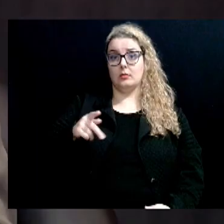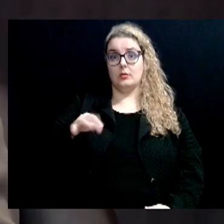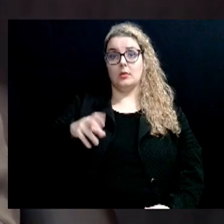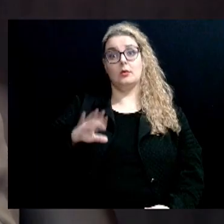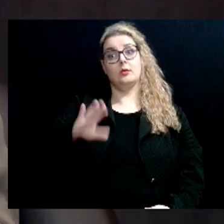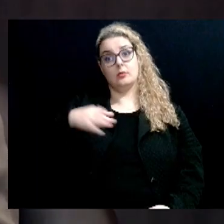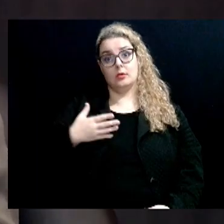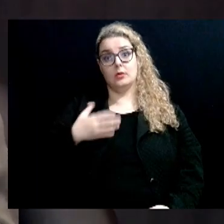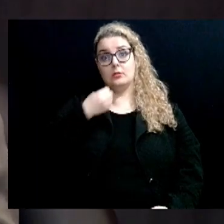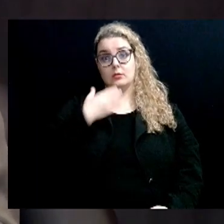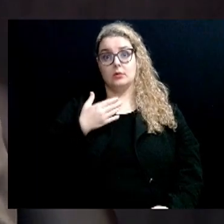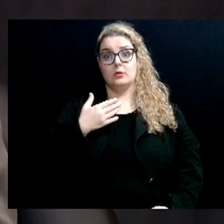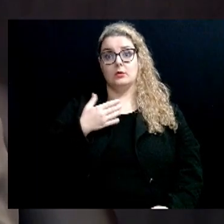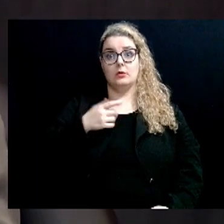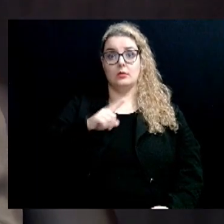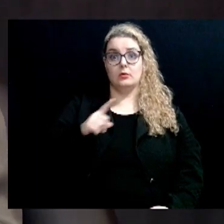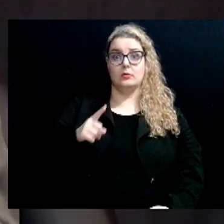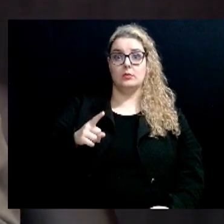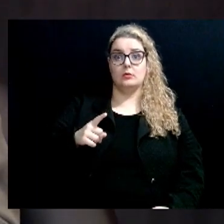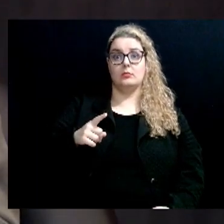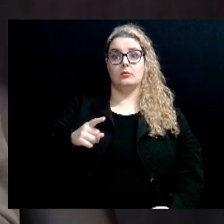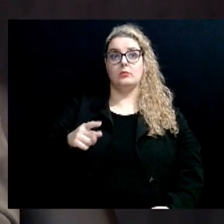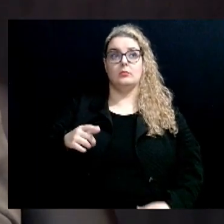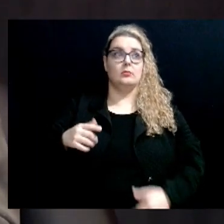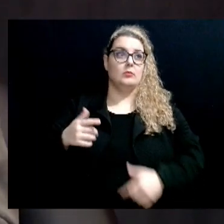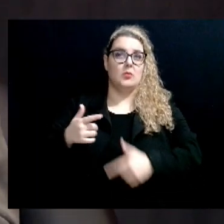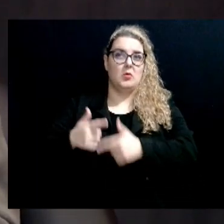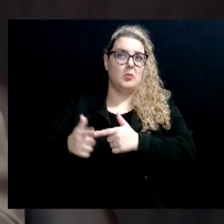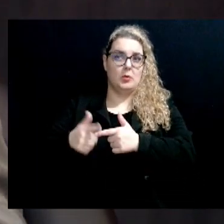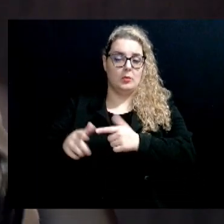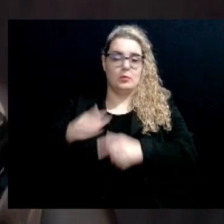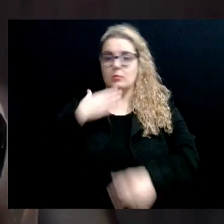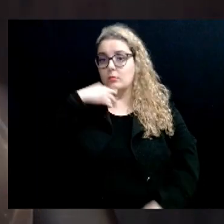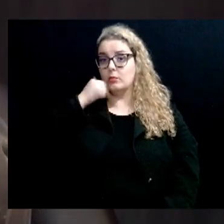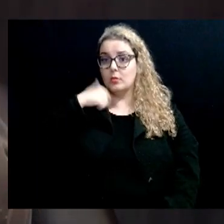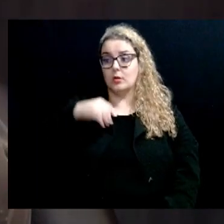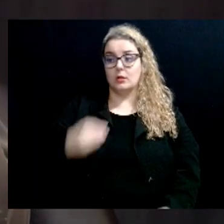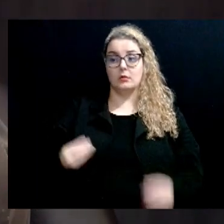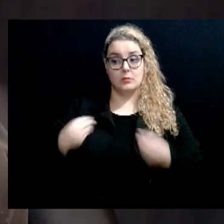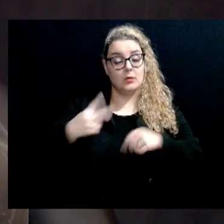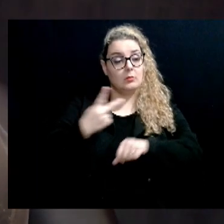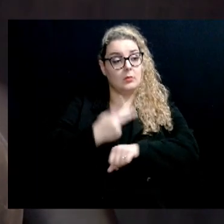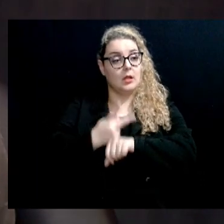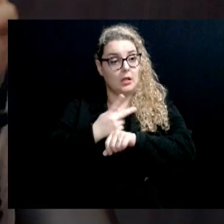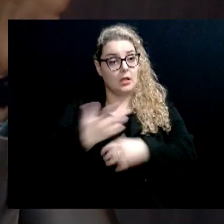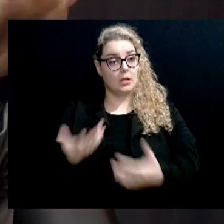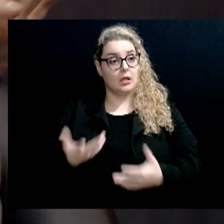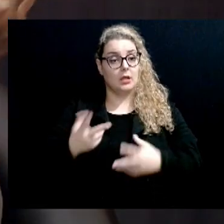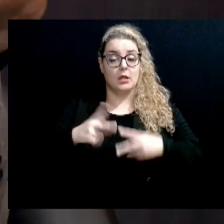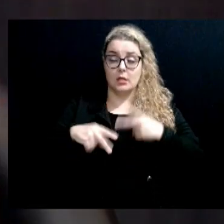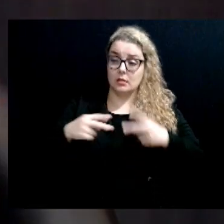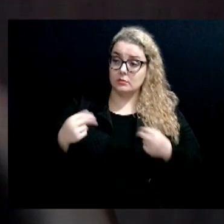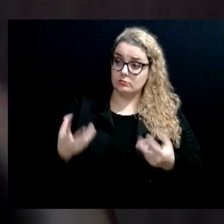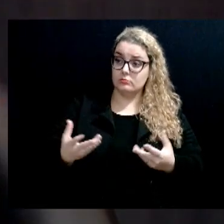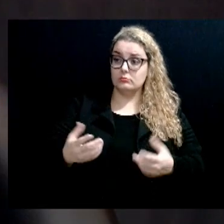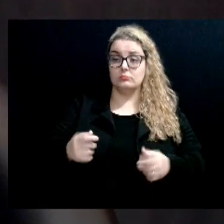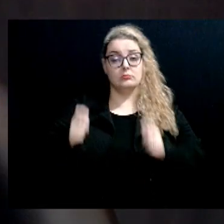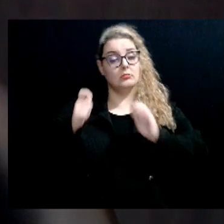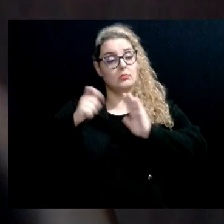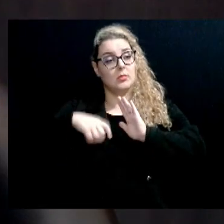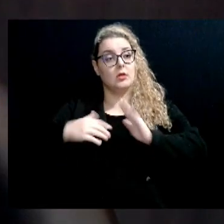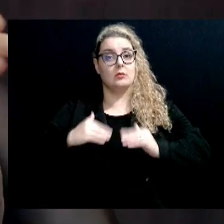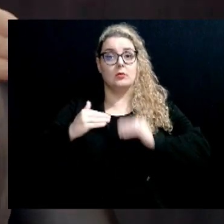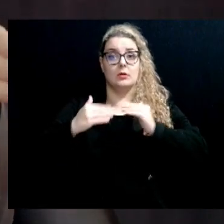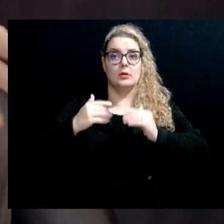pais, basicamente, meus pais me elogiam, eles me dão um presente, eles me validam, e isso vai sendo recompensado. Então a gente vai formando redes neurais que